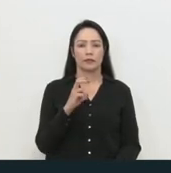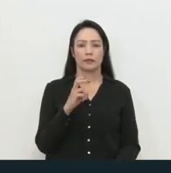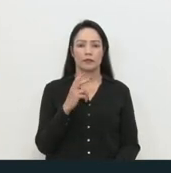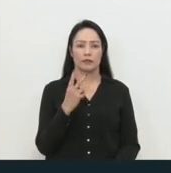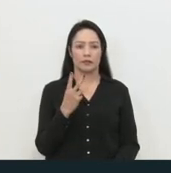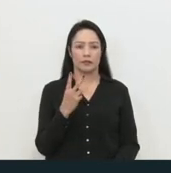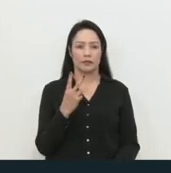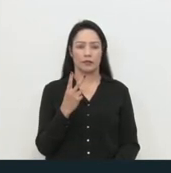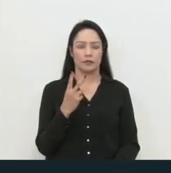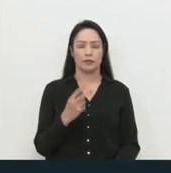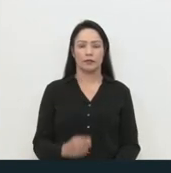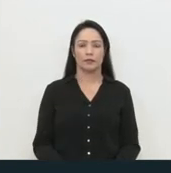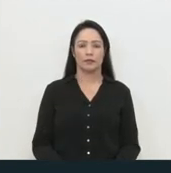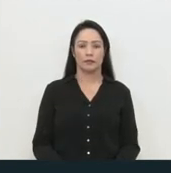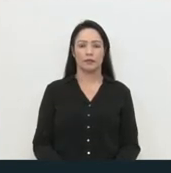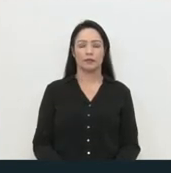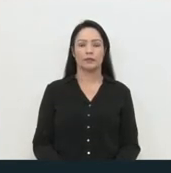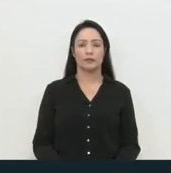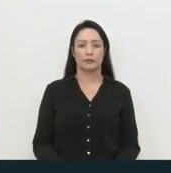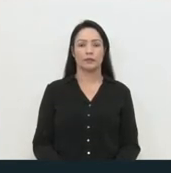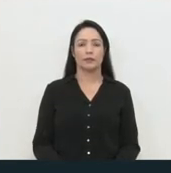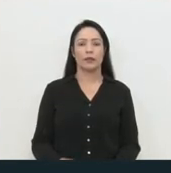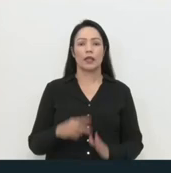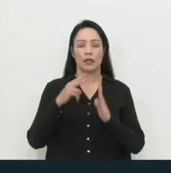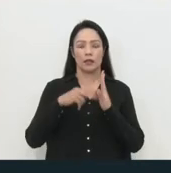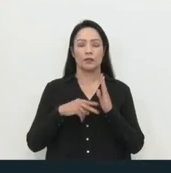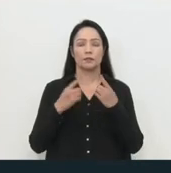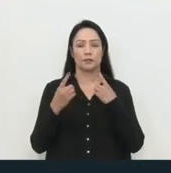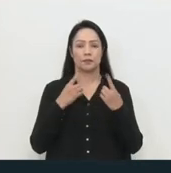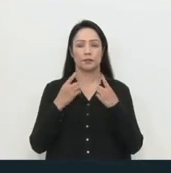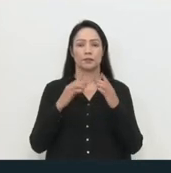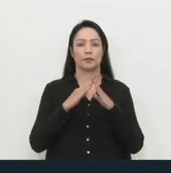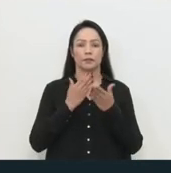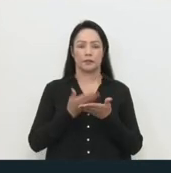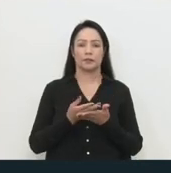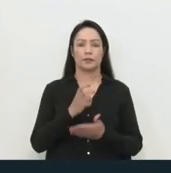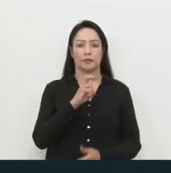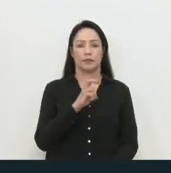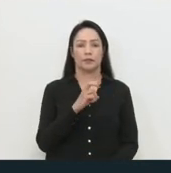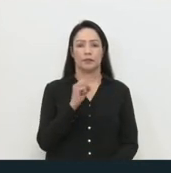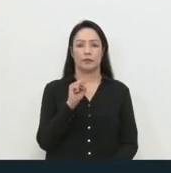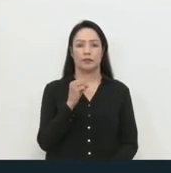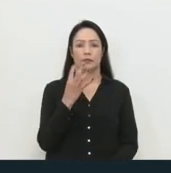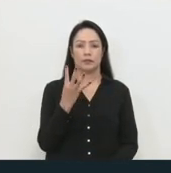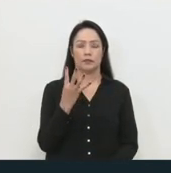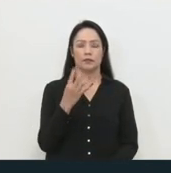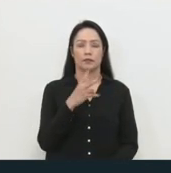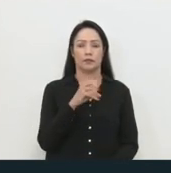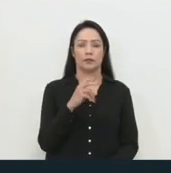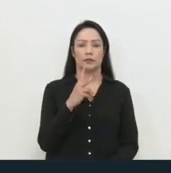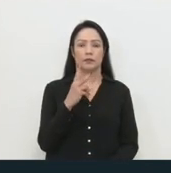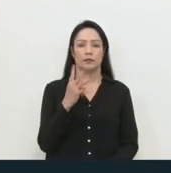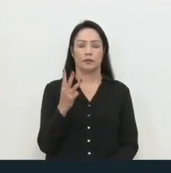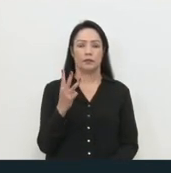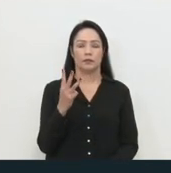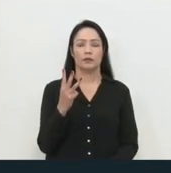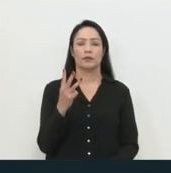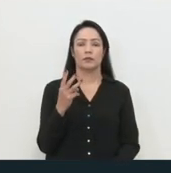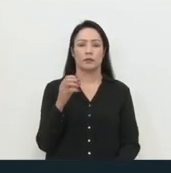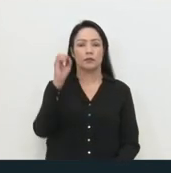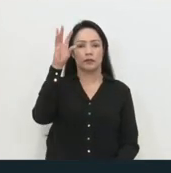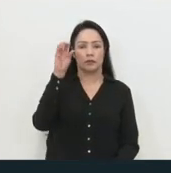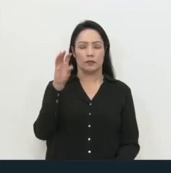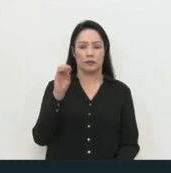52 e tem 52 leituras do requerimento 584 2023 informações sobre o semáforo